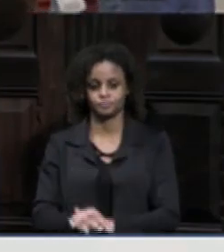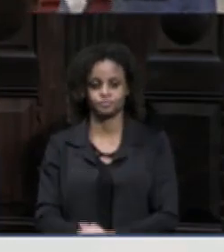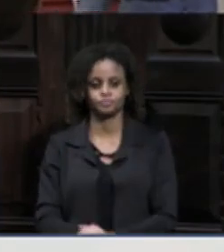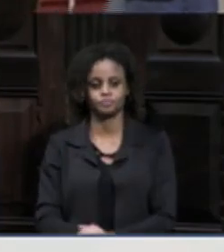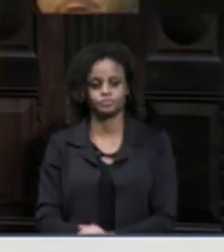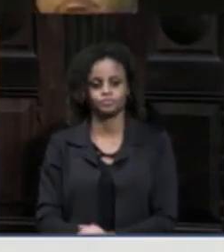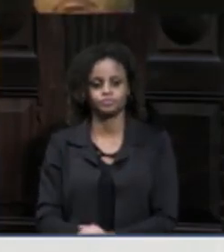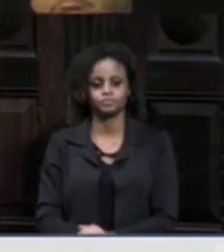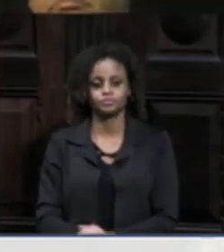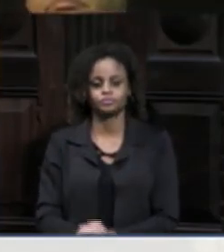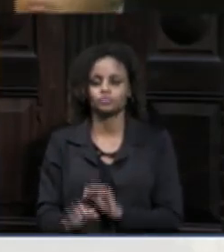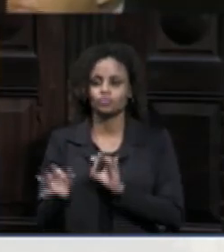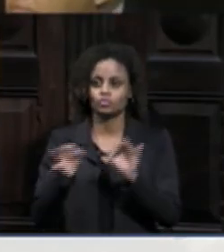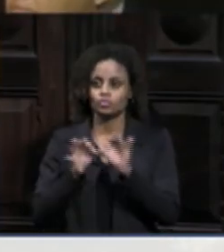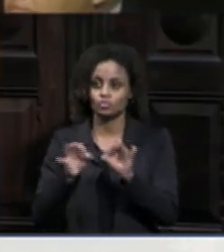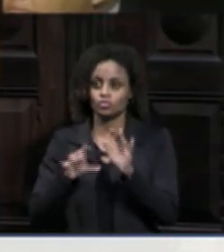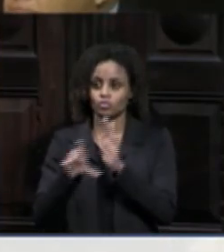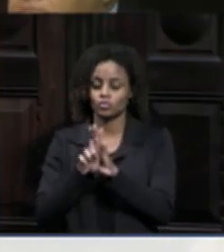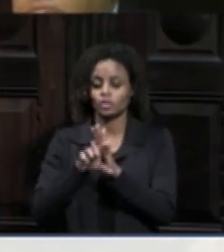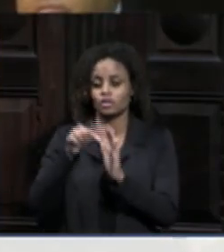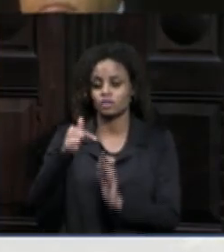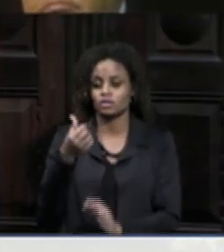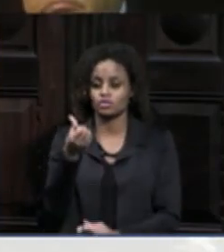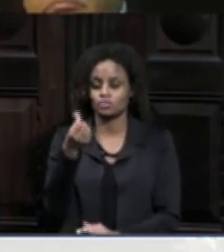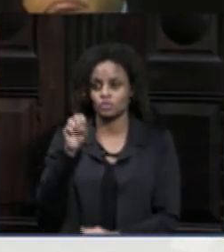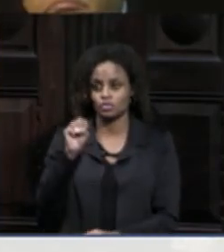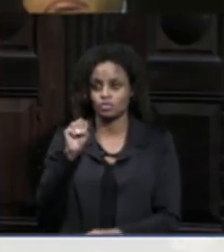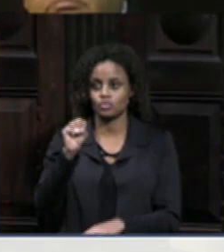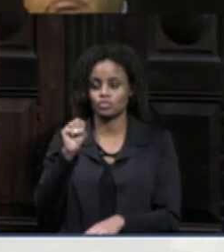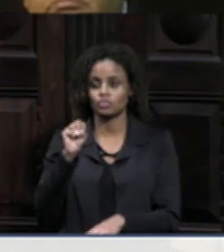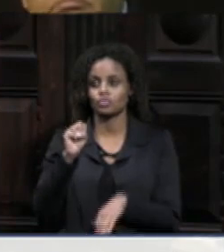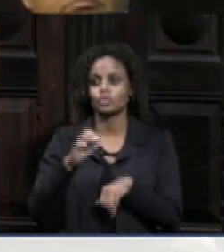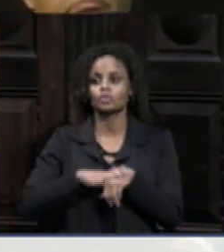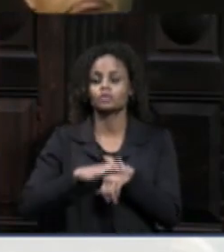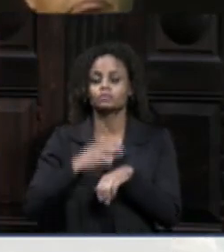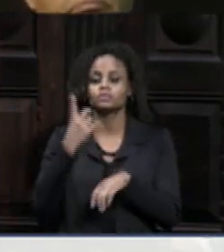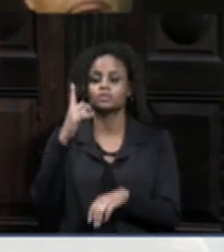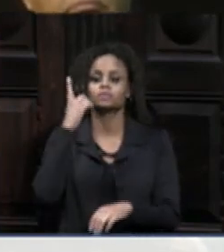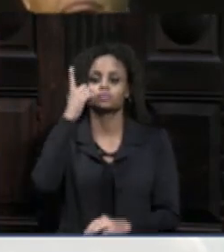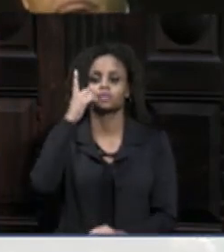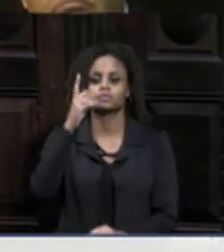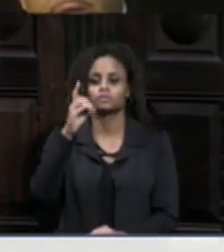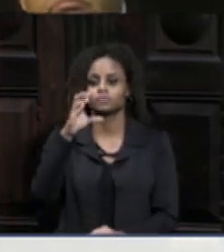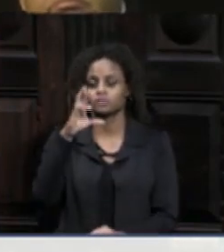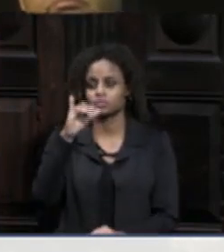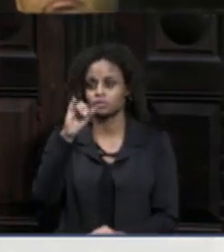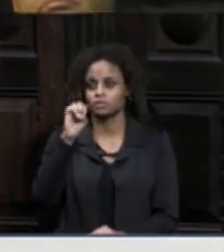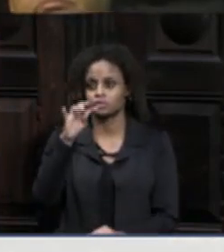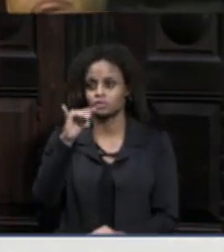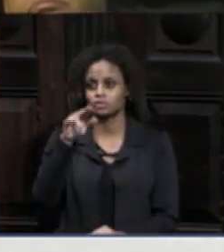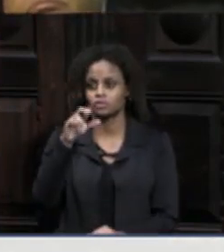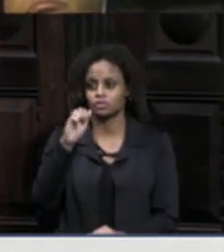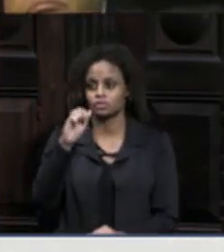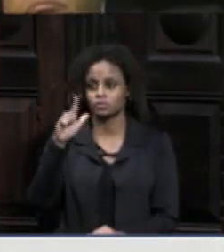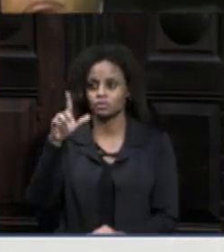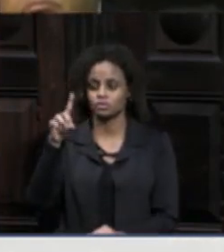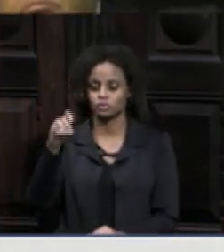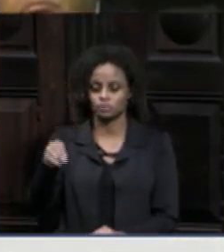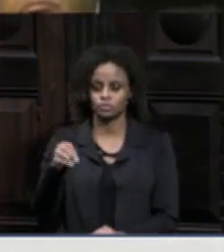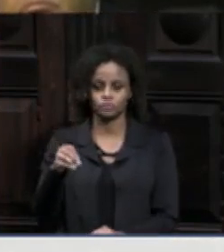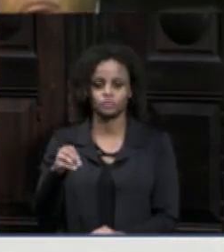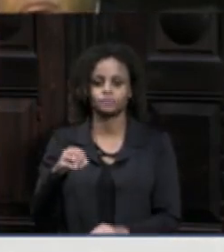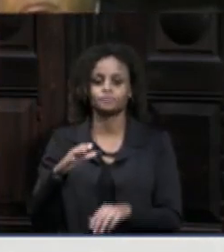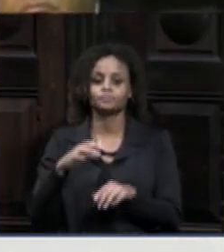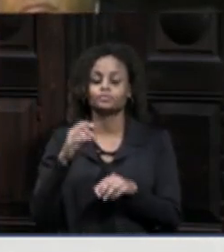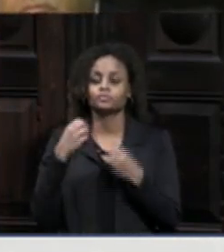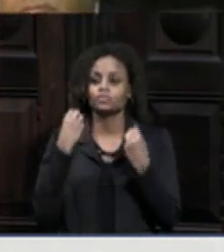Em discussão única, projeto de resolução 768/2018, de autoria do deputado Cristino Áureo, concede medalha Tiradentes e seu respectivo diploma à senhora